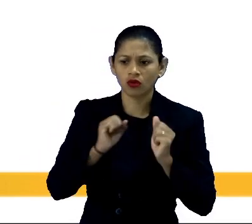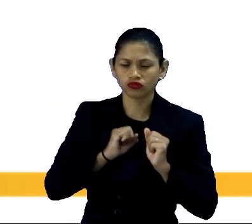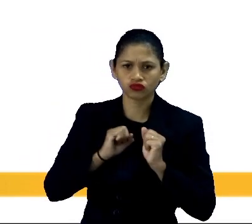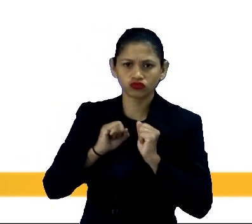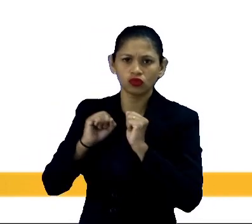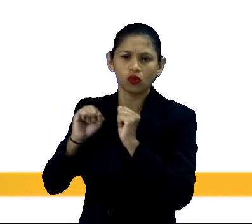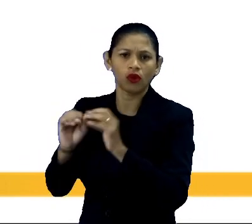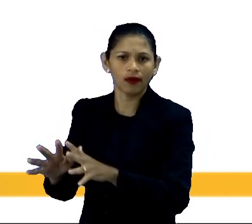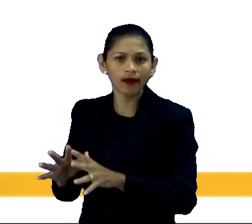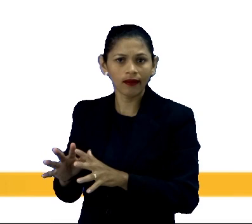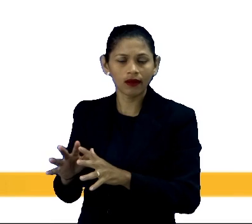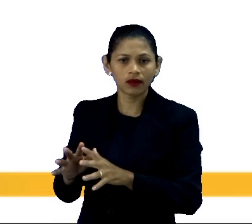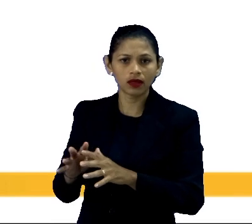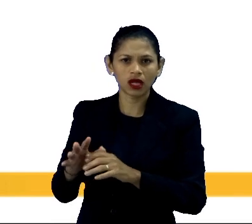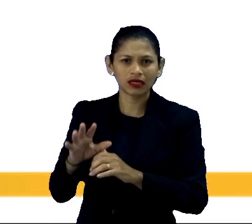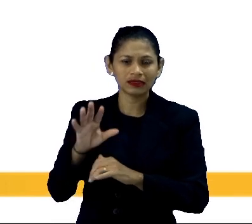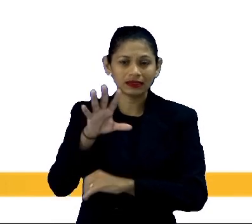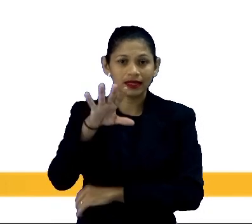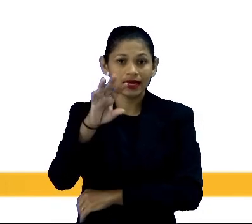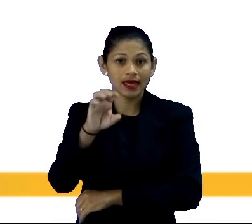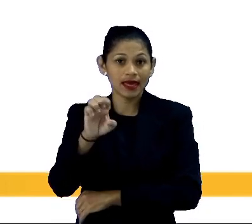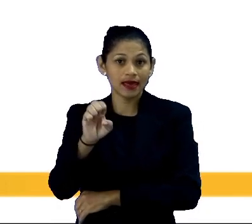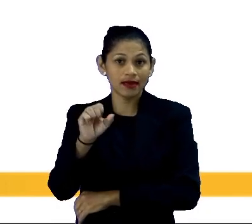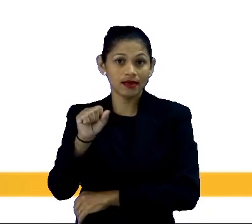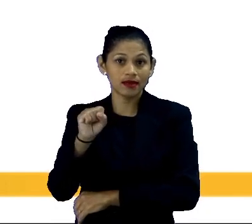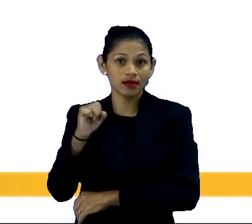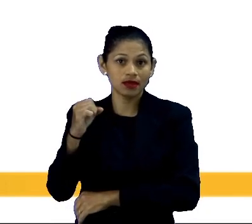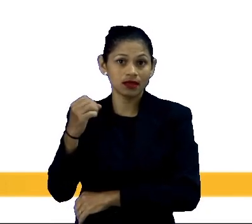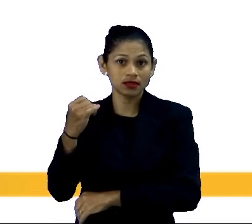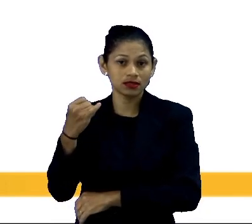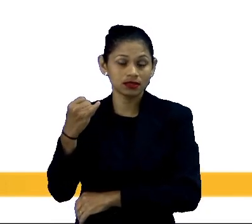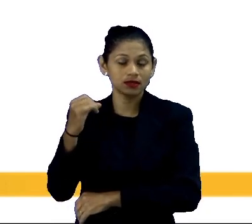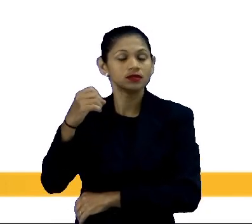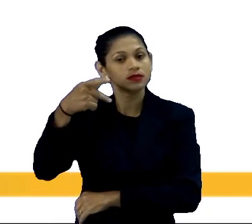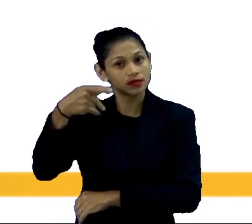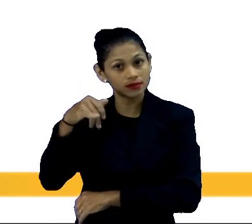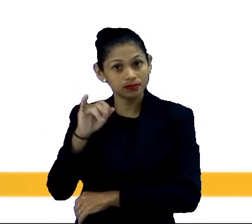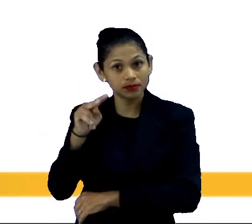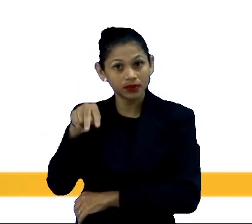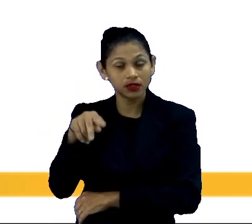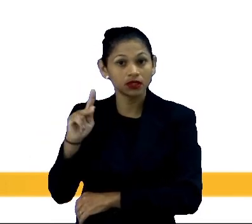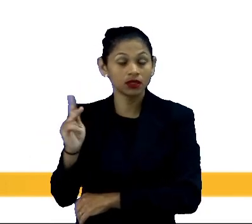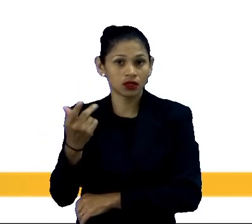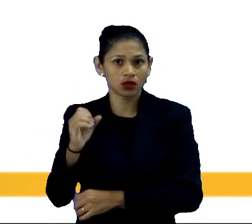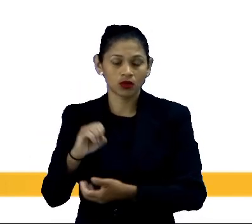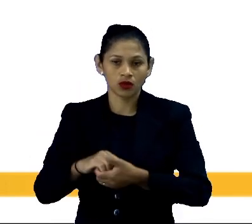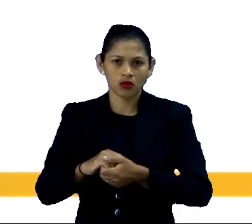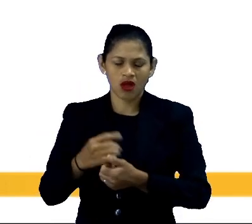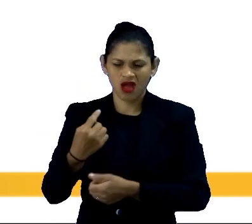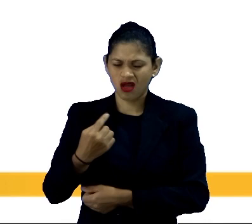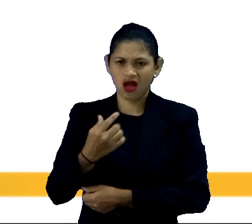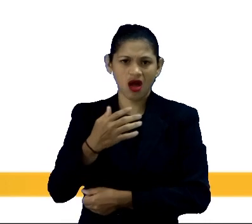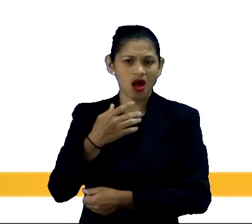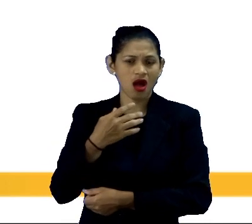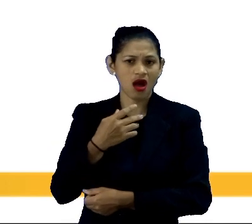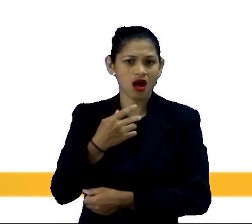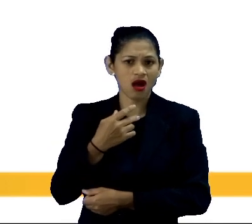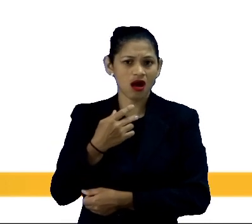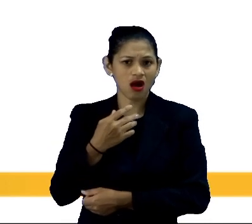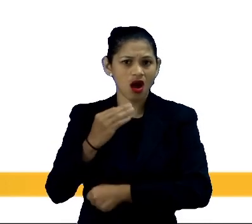couro, dizia o sapo. Vamos queimar o sapo? Eu no fogo estou em casa.